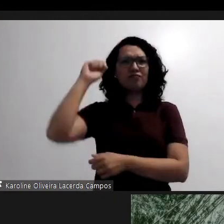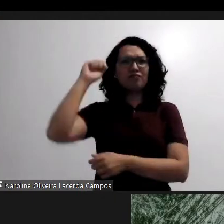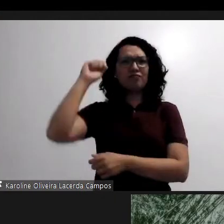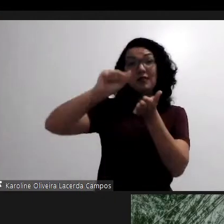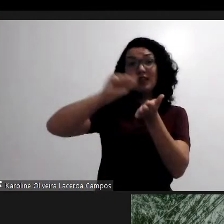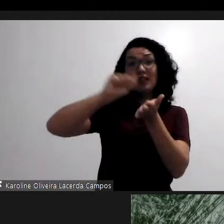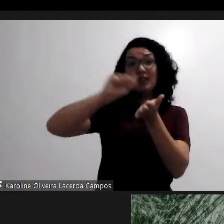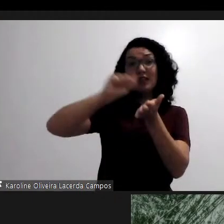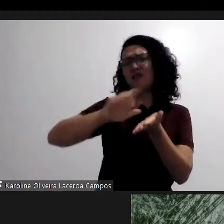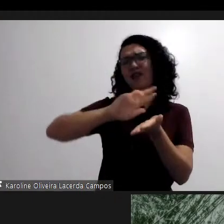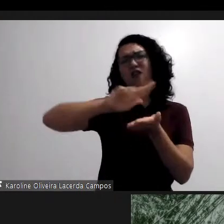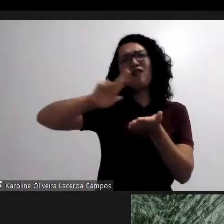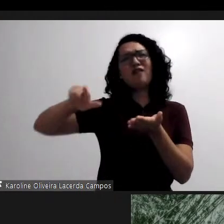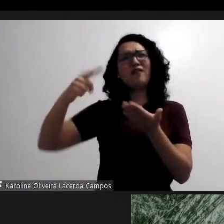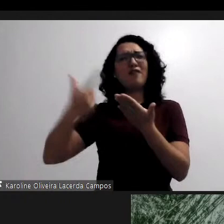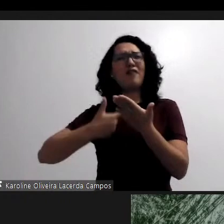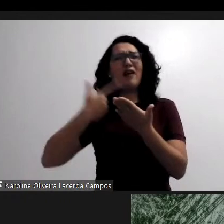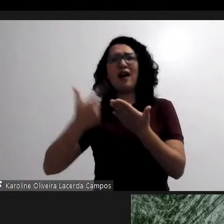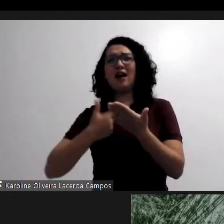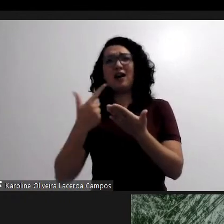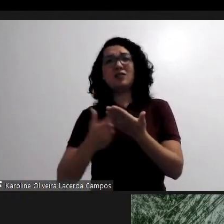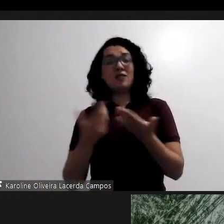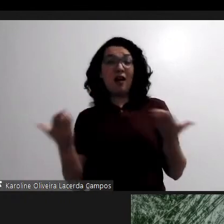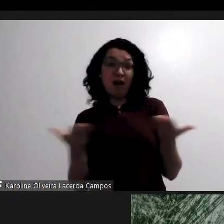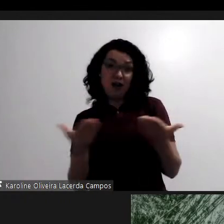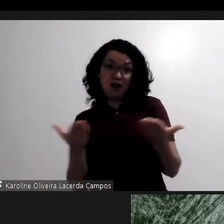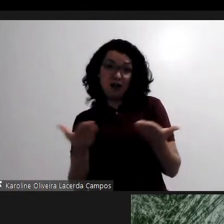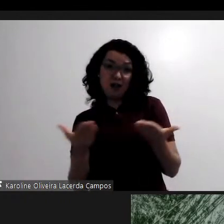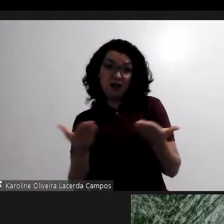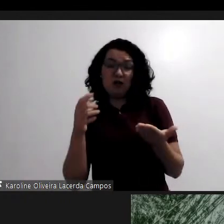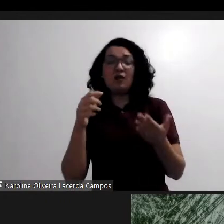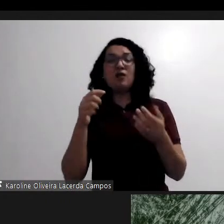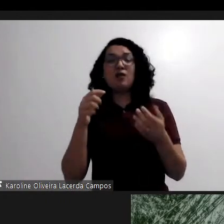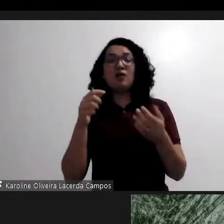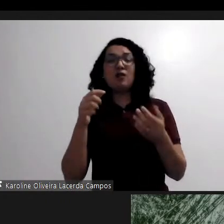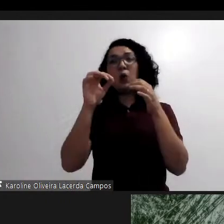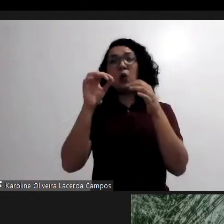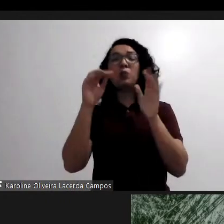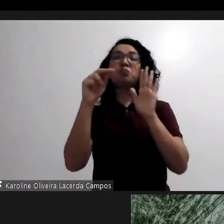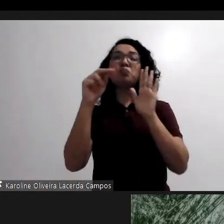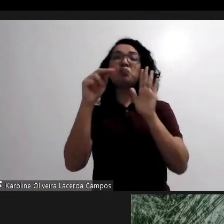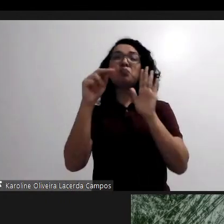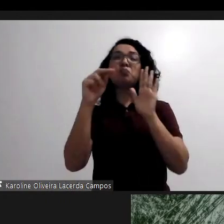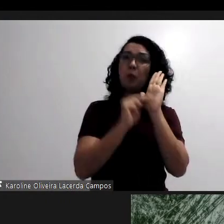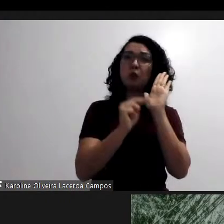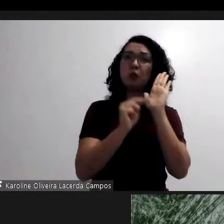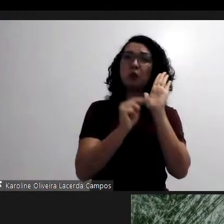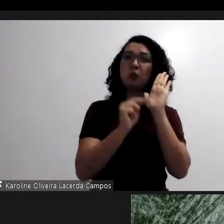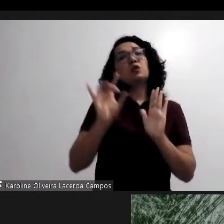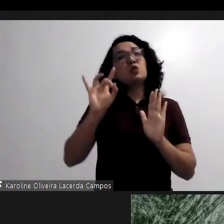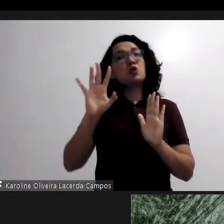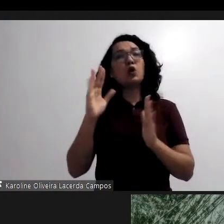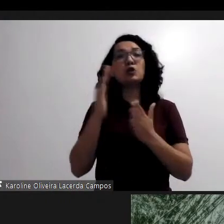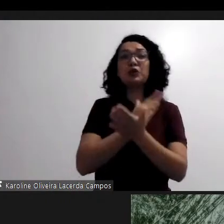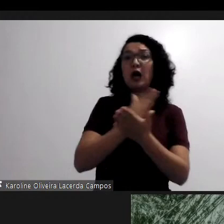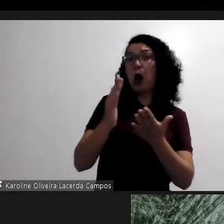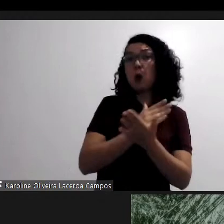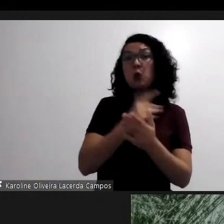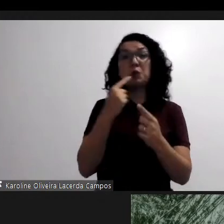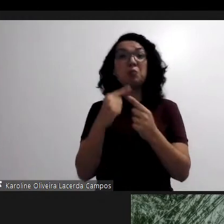Eu vou citar apenas alguns deles aqui. O Arquitetura Contemporânea Latino-Americana, de 2005,